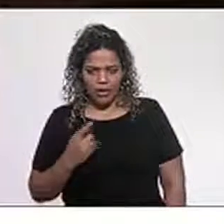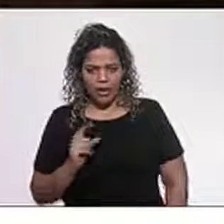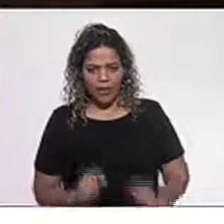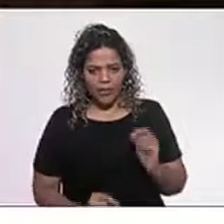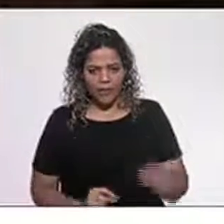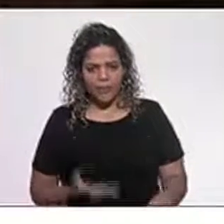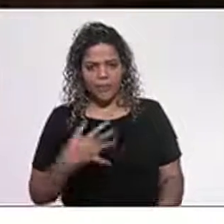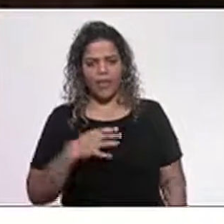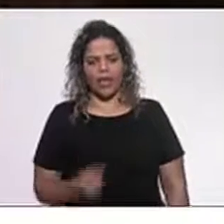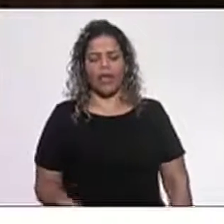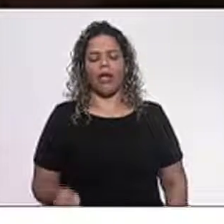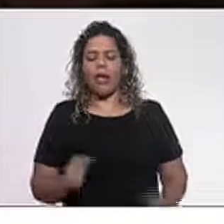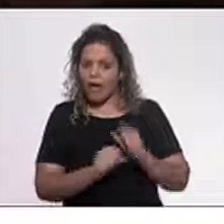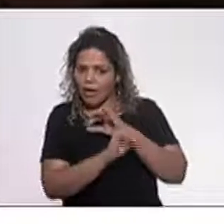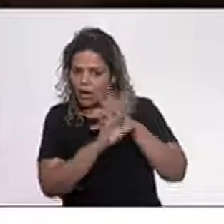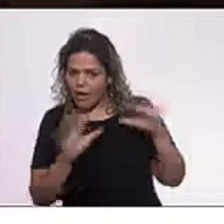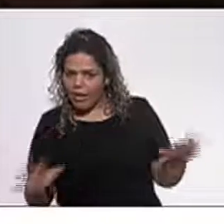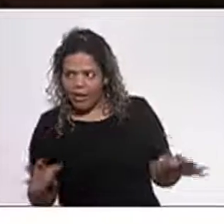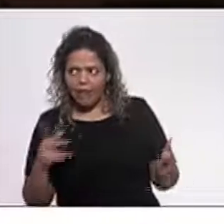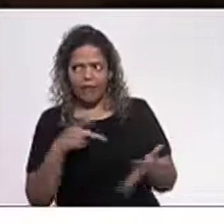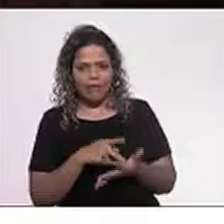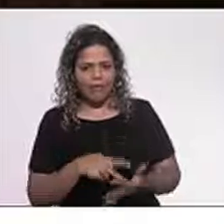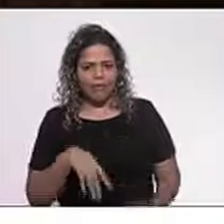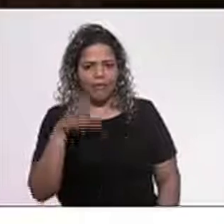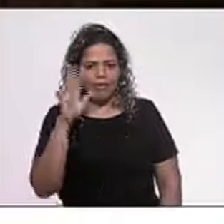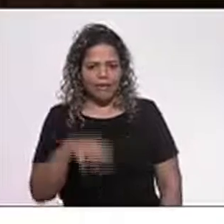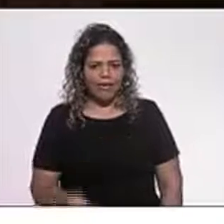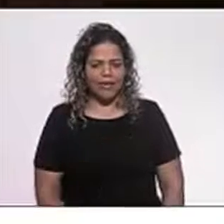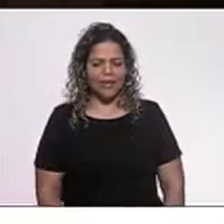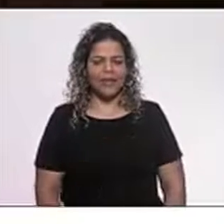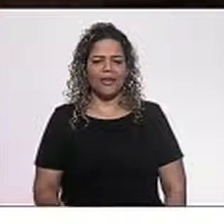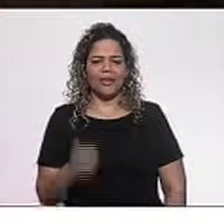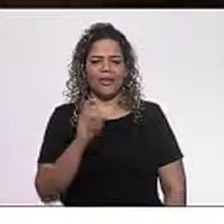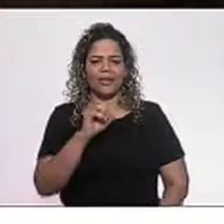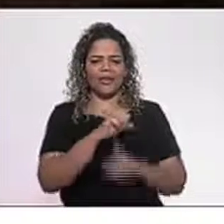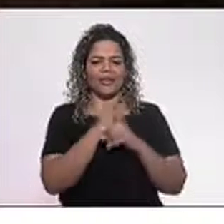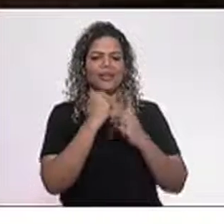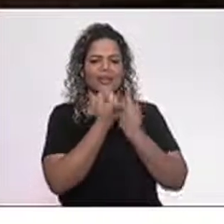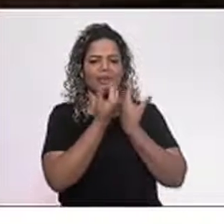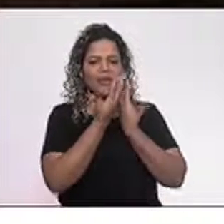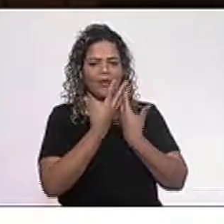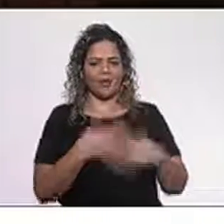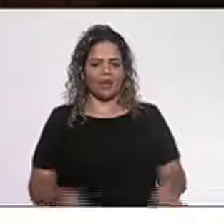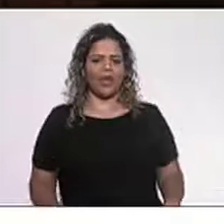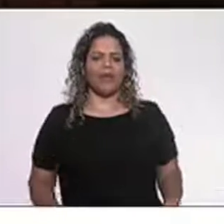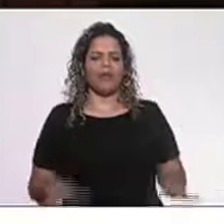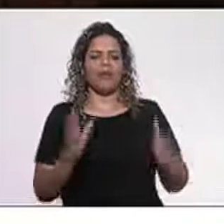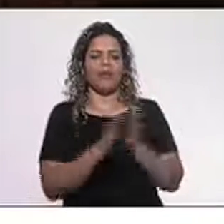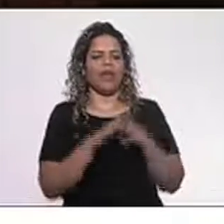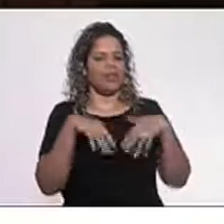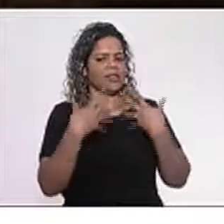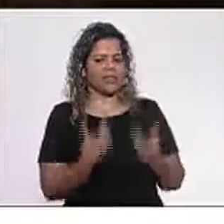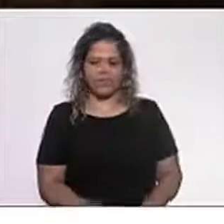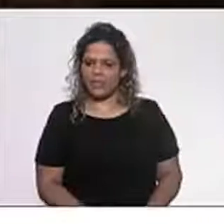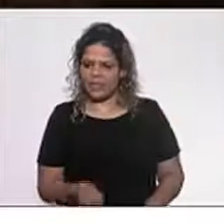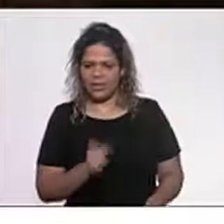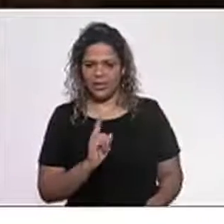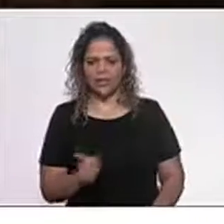claro aqui a realidade. A sociedade não quer mais, não aceita